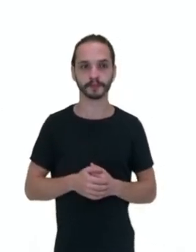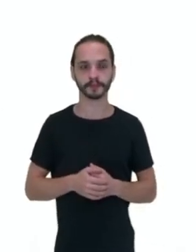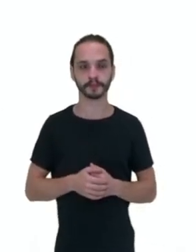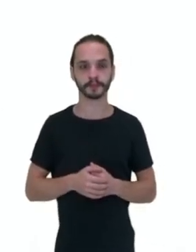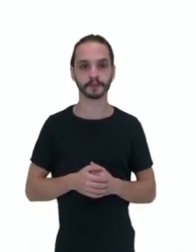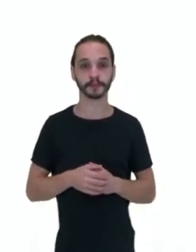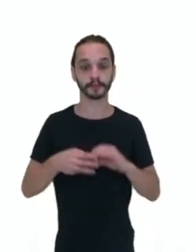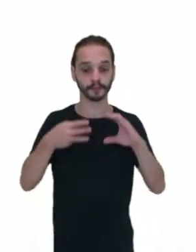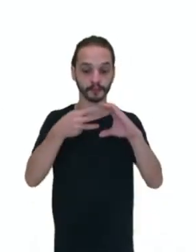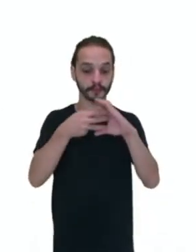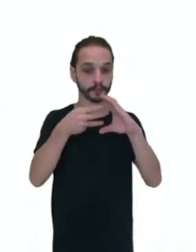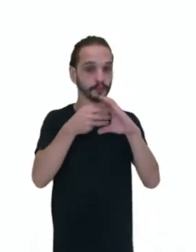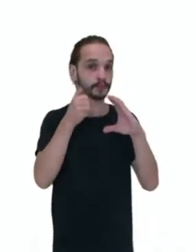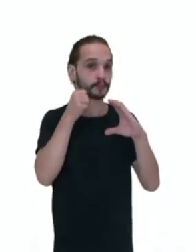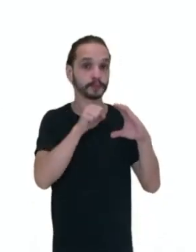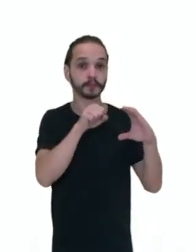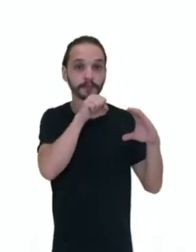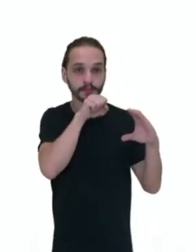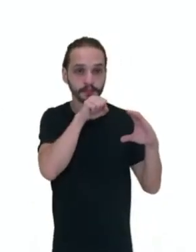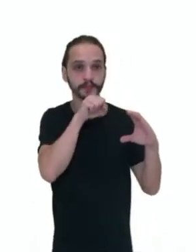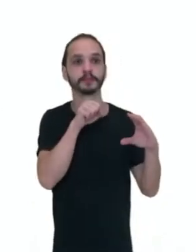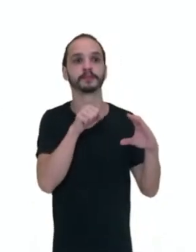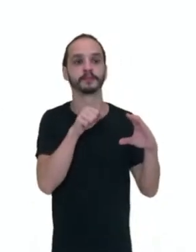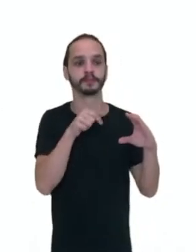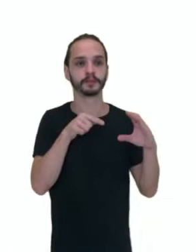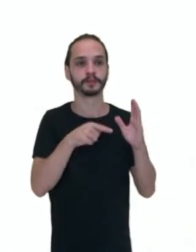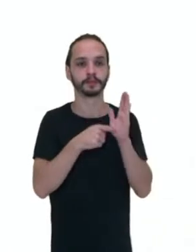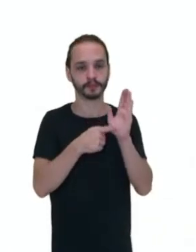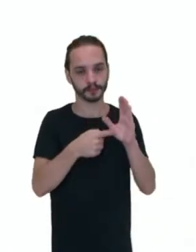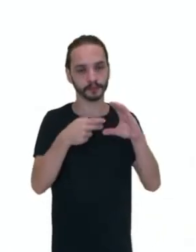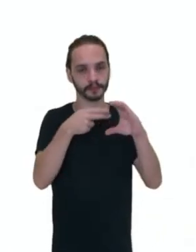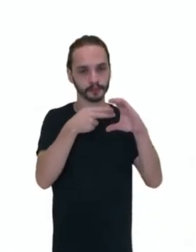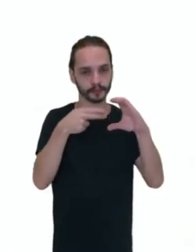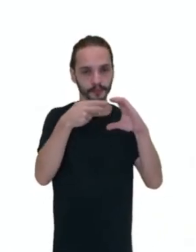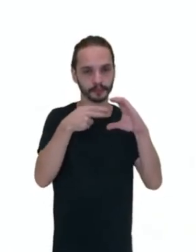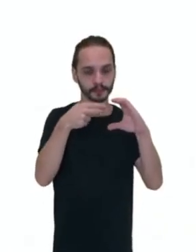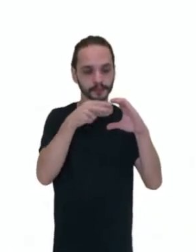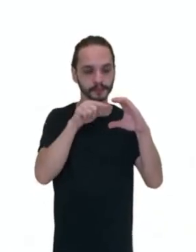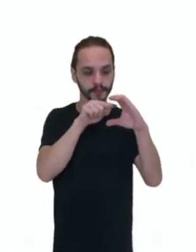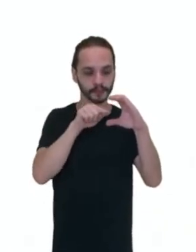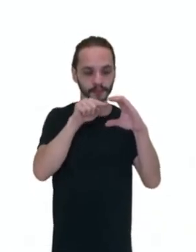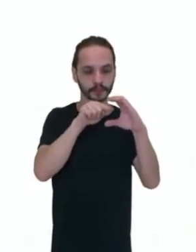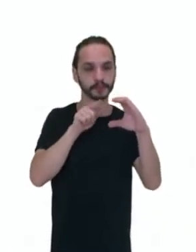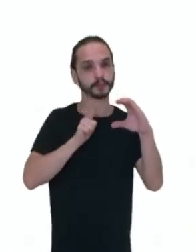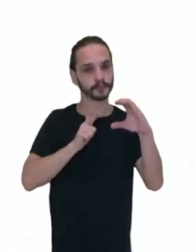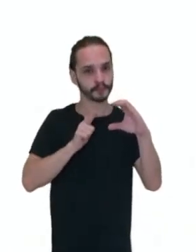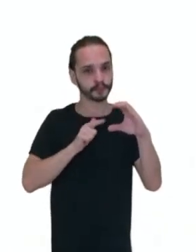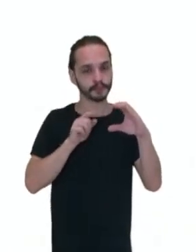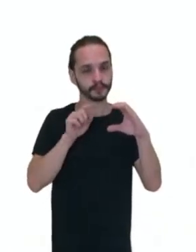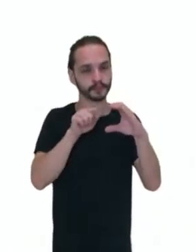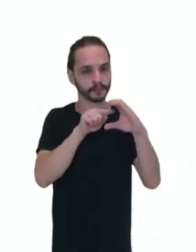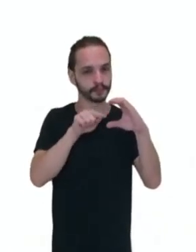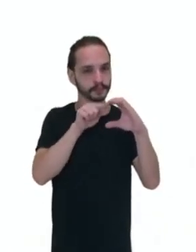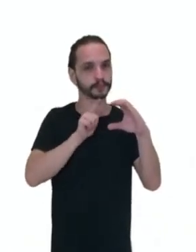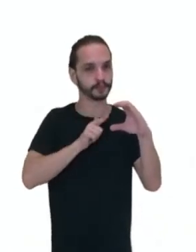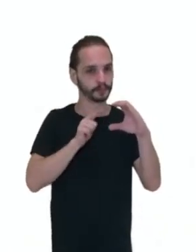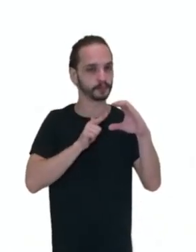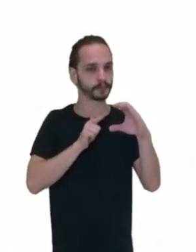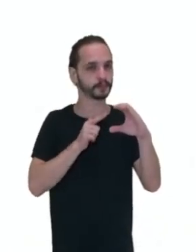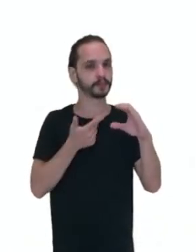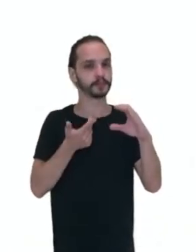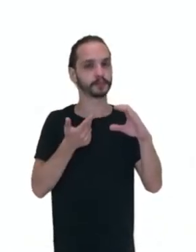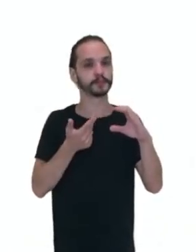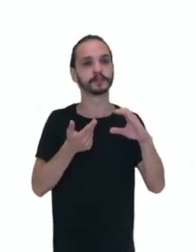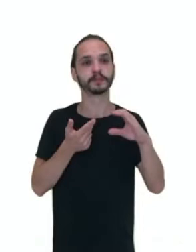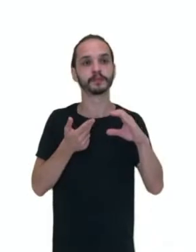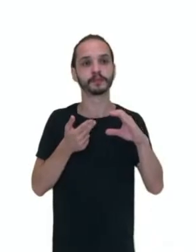a célula mãe, mostrando aqui o núcleo, sim, são organismos eucariontes. Não esqueça. A gente começa aqui a